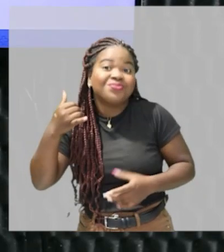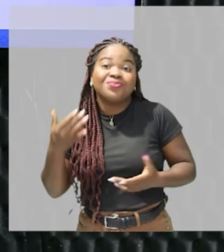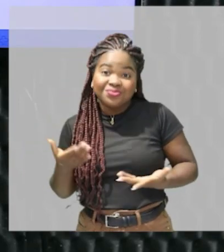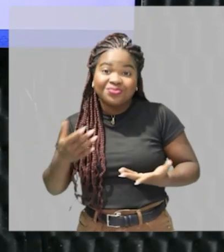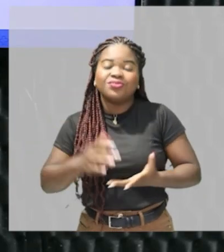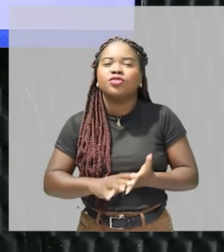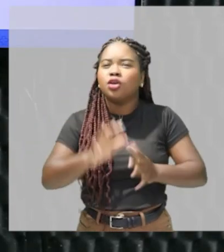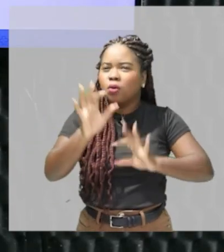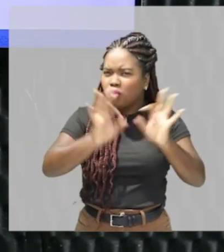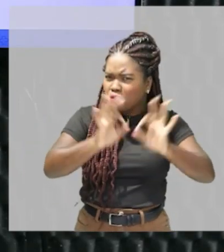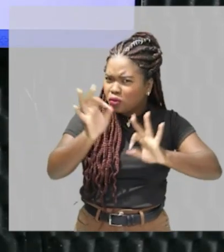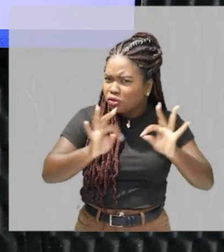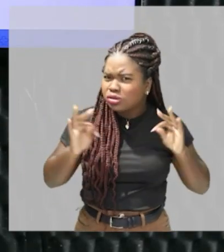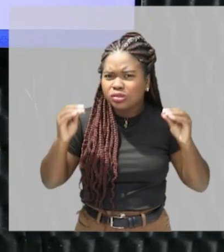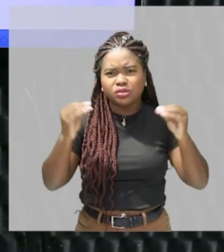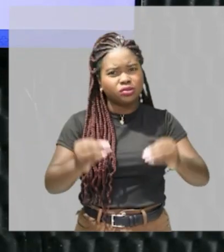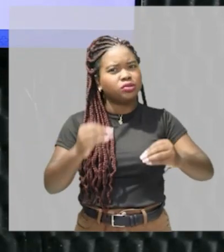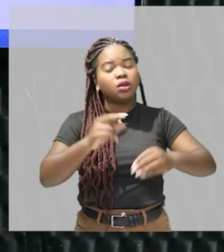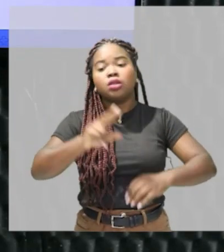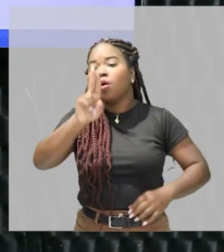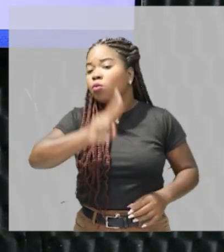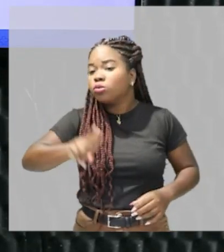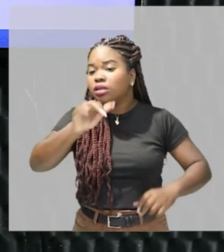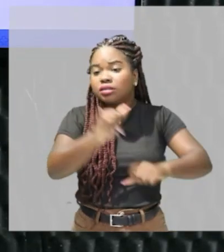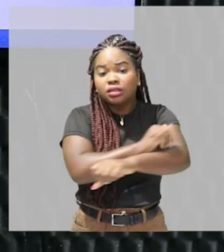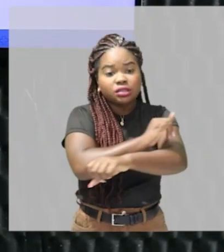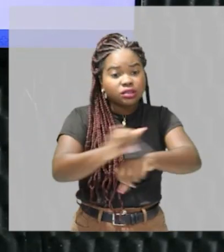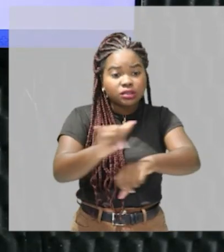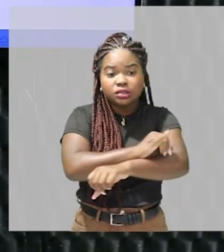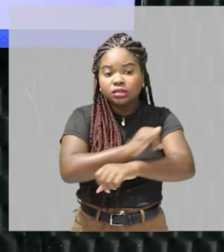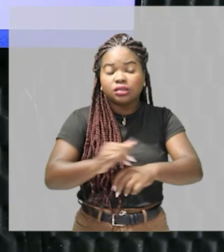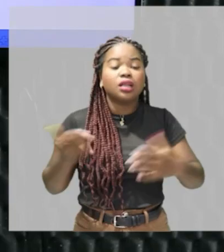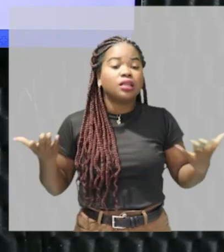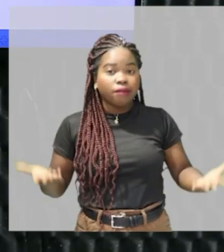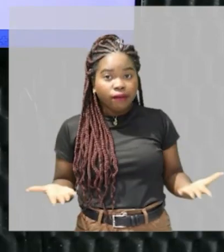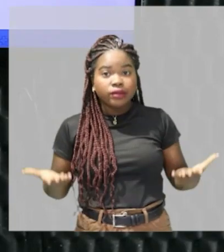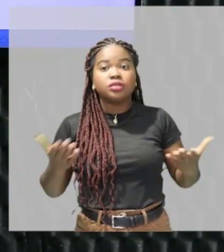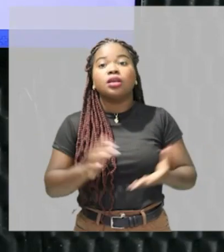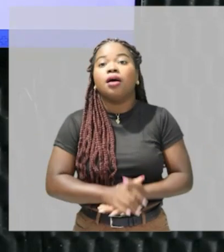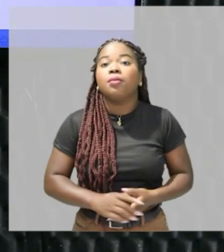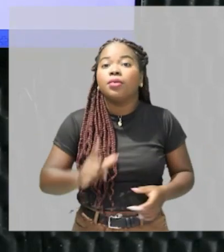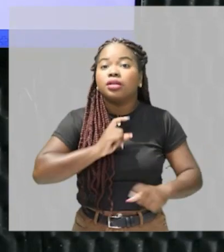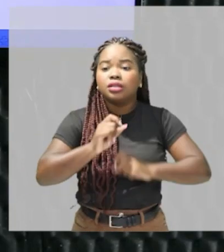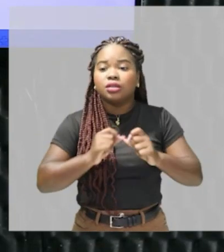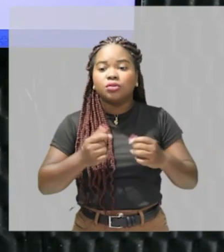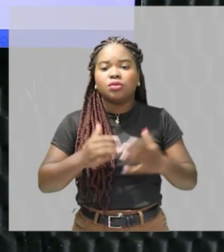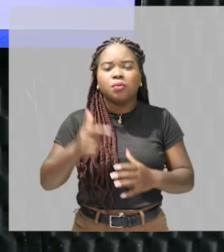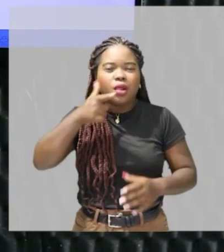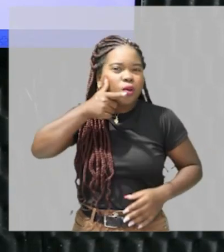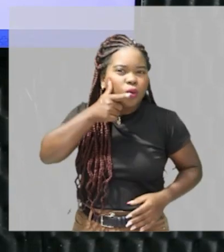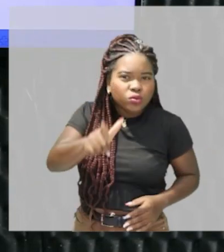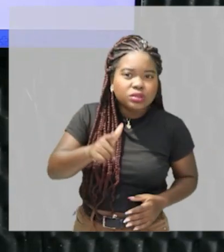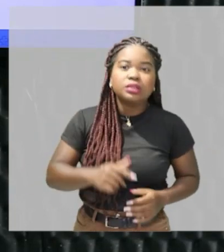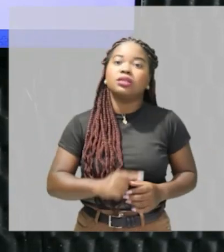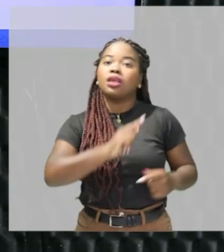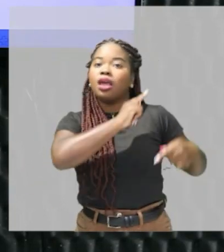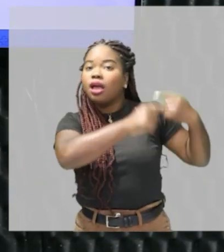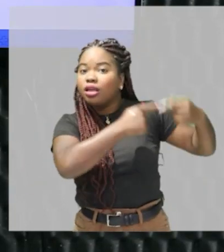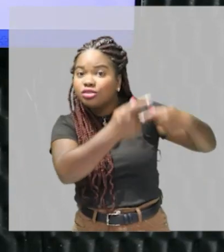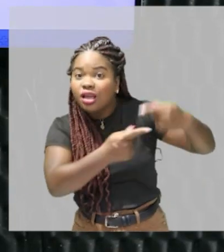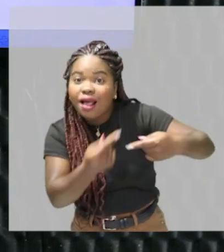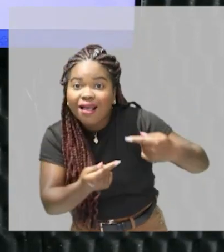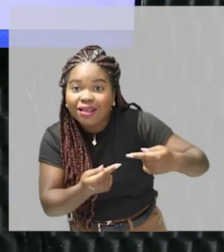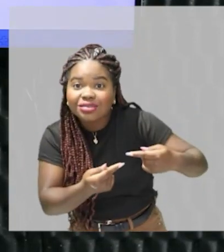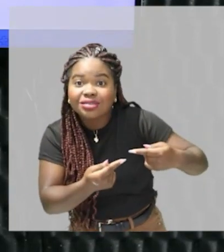telefone toca. Então, eles decidiram usar essa campanha como forma de alcançar a geração mais